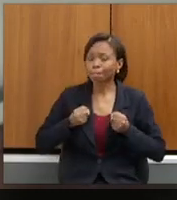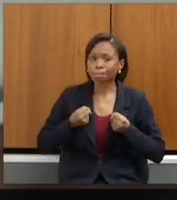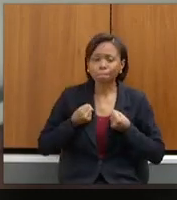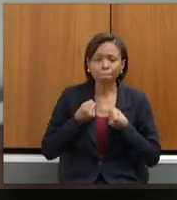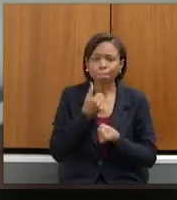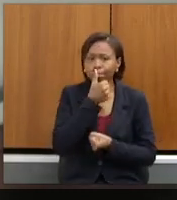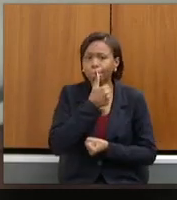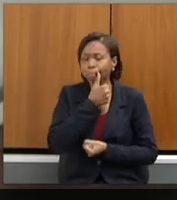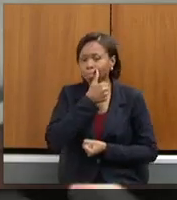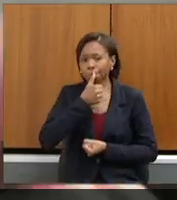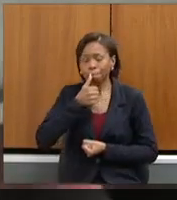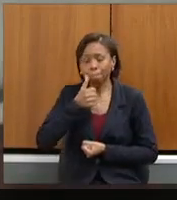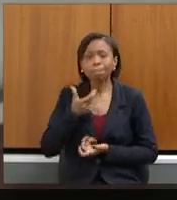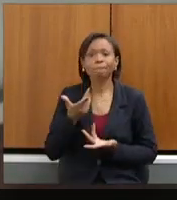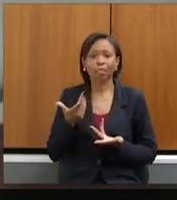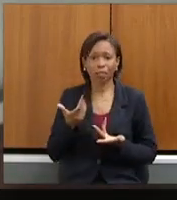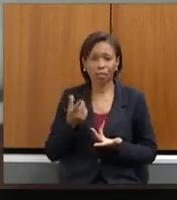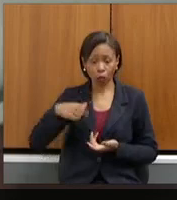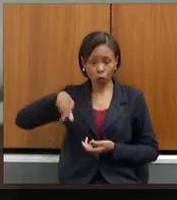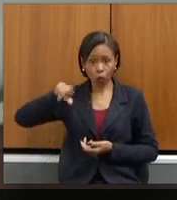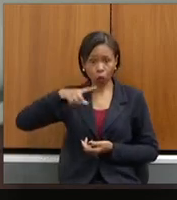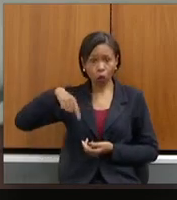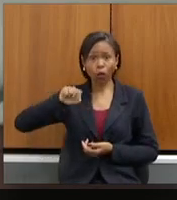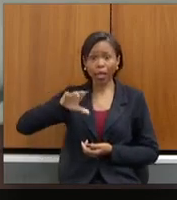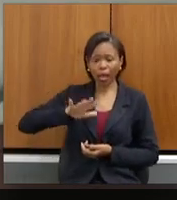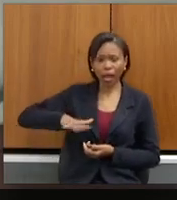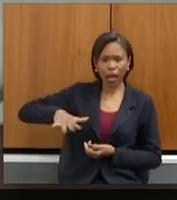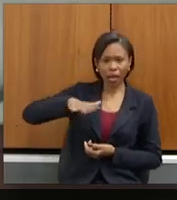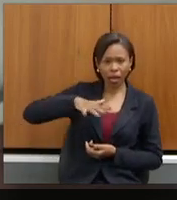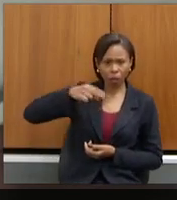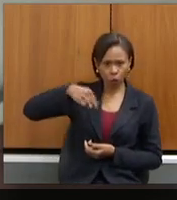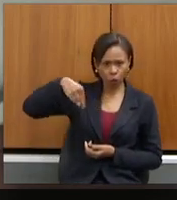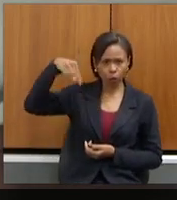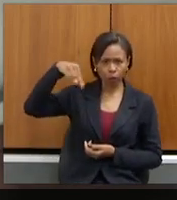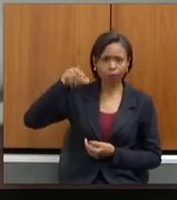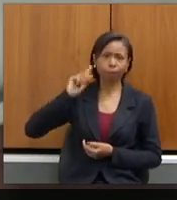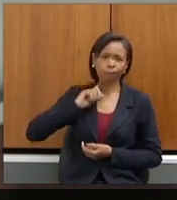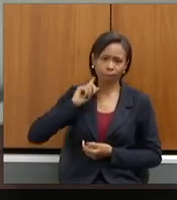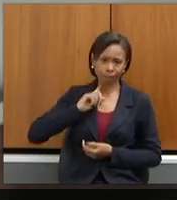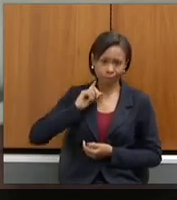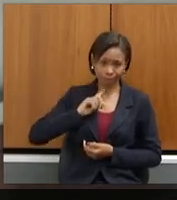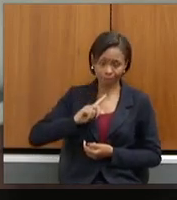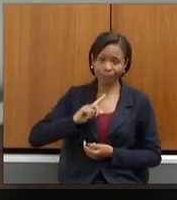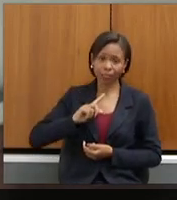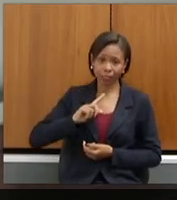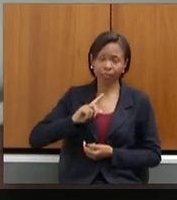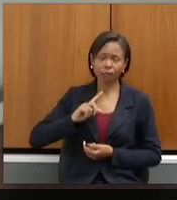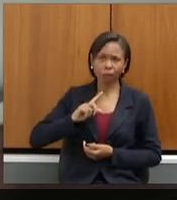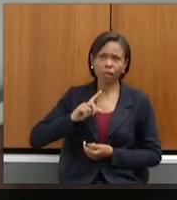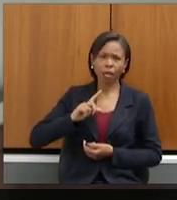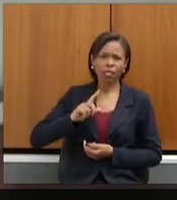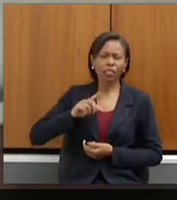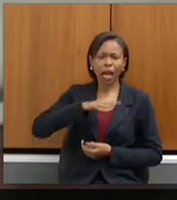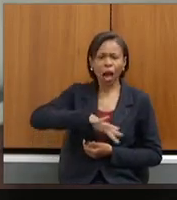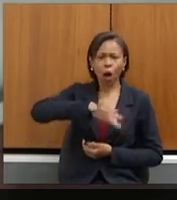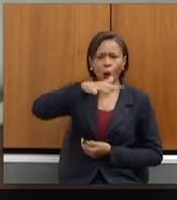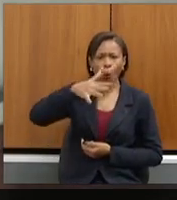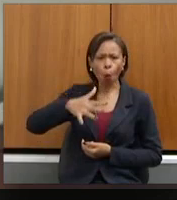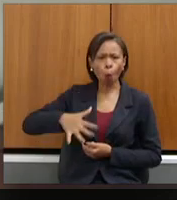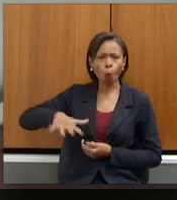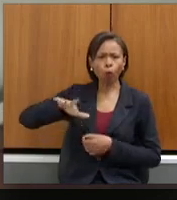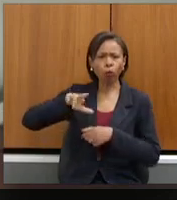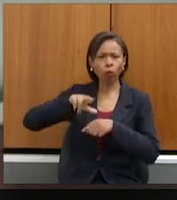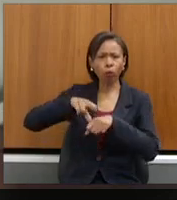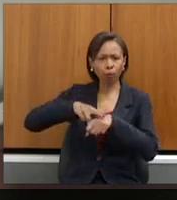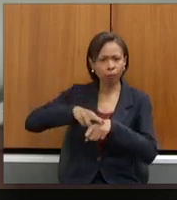fase nós estamos aqui no por exemplo gosta de Minas meu Claro algo se declara o secretário na onda a onda